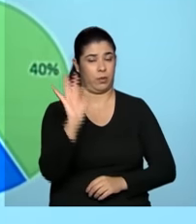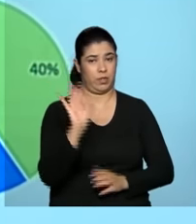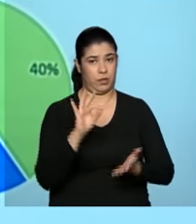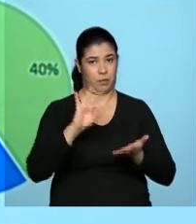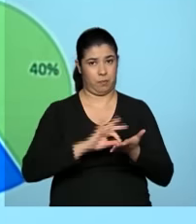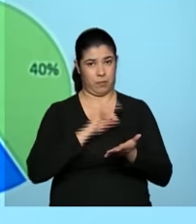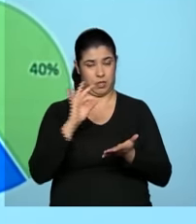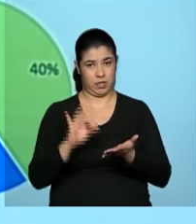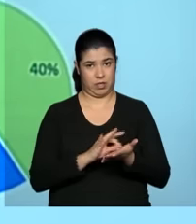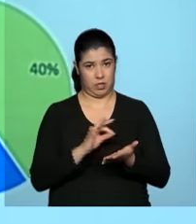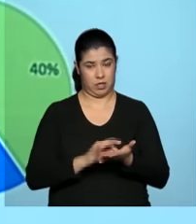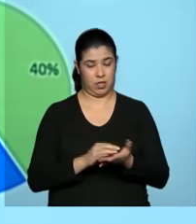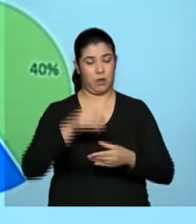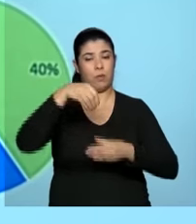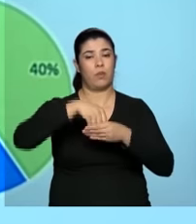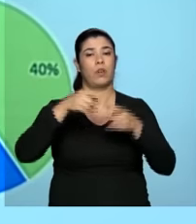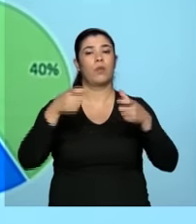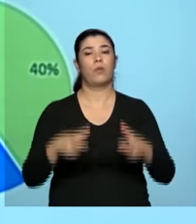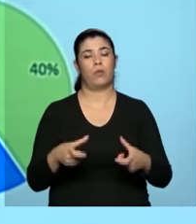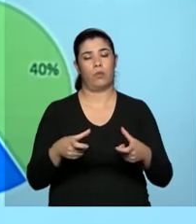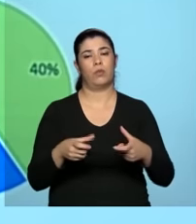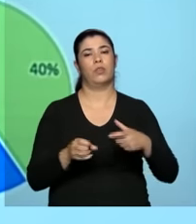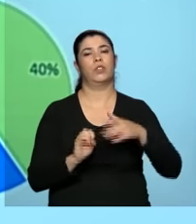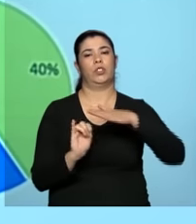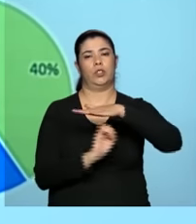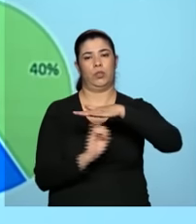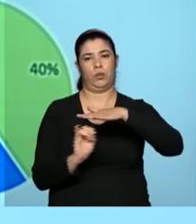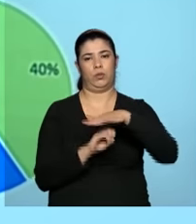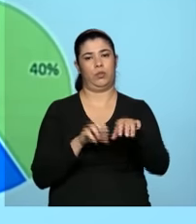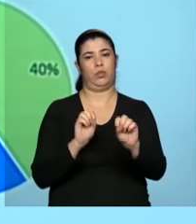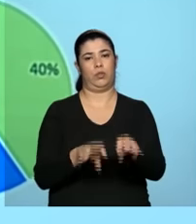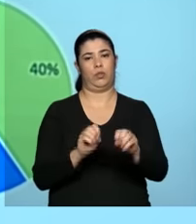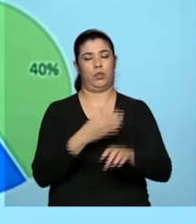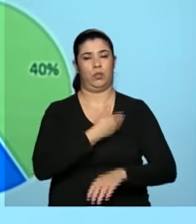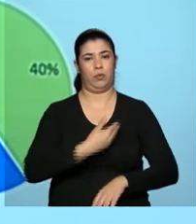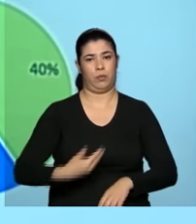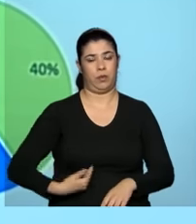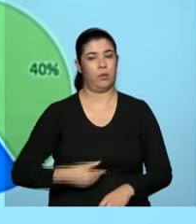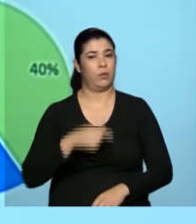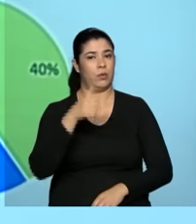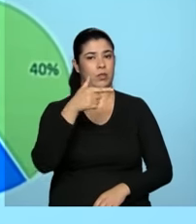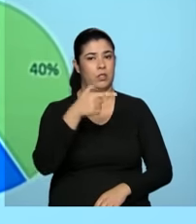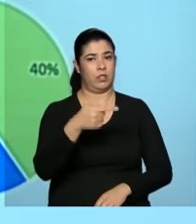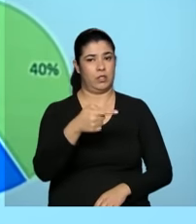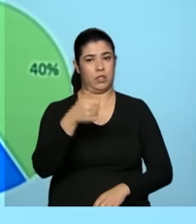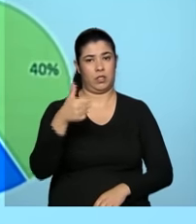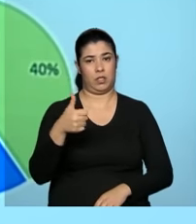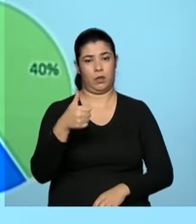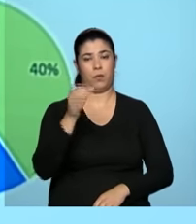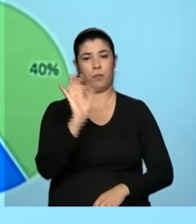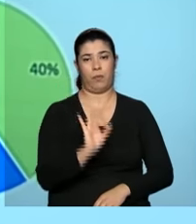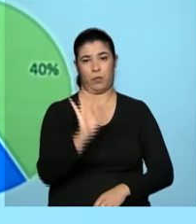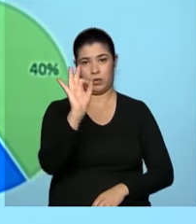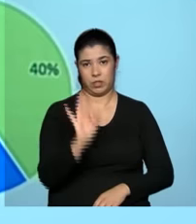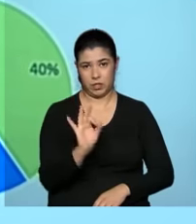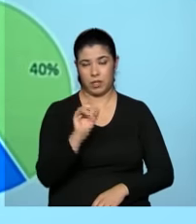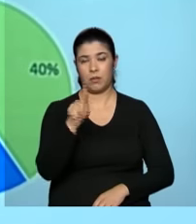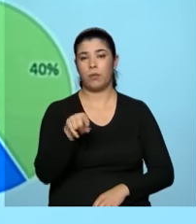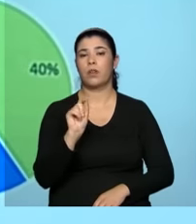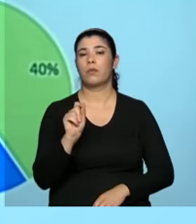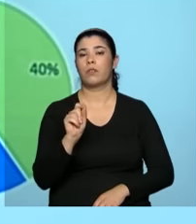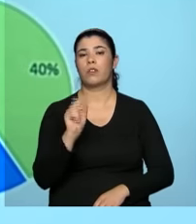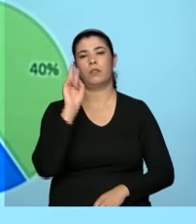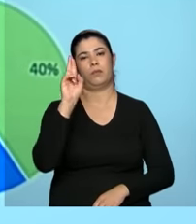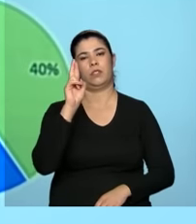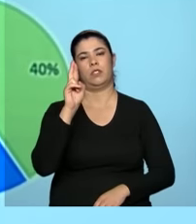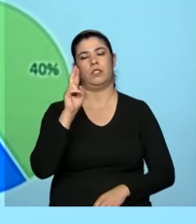matrículas em instituições públicas, apenas 29%, e 71% em instituições privadas. Isso